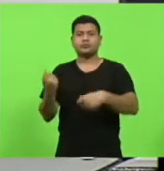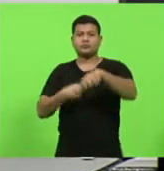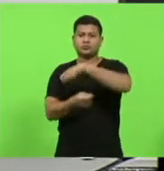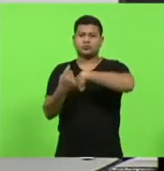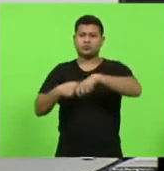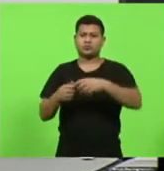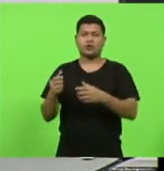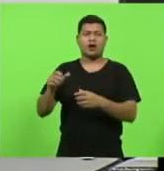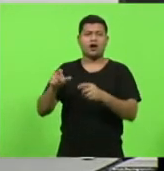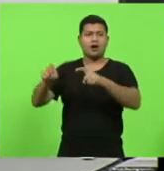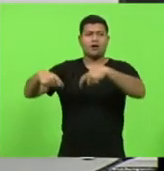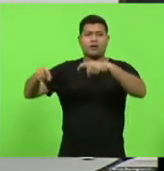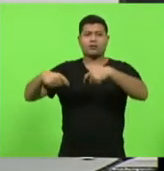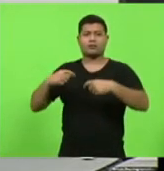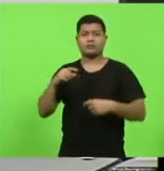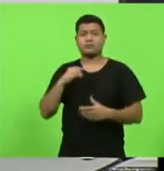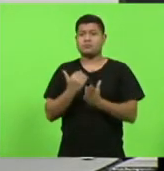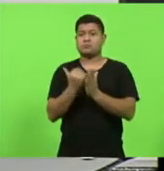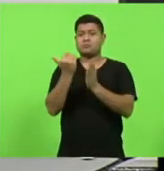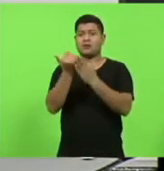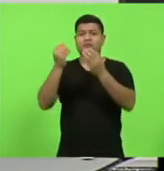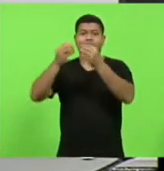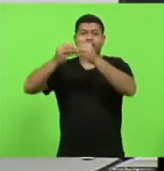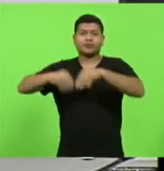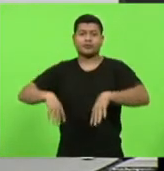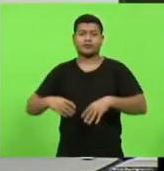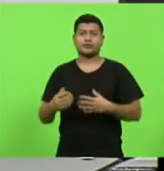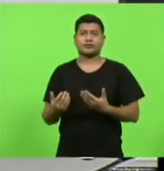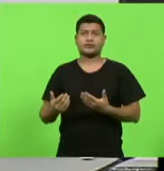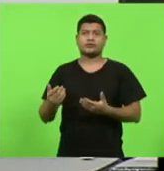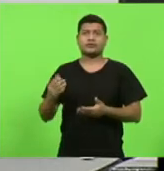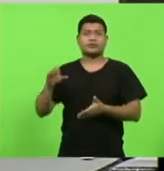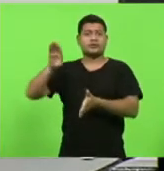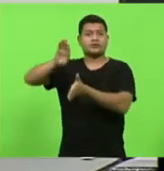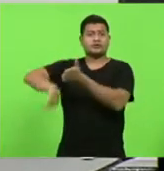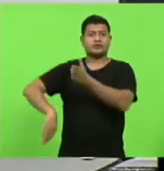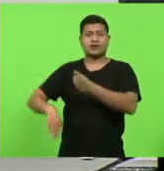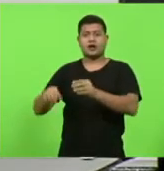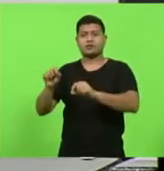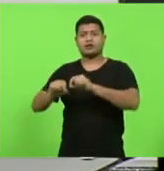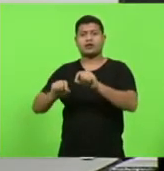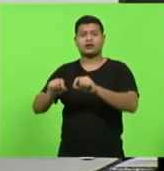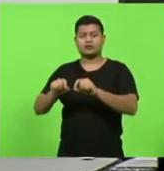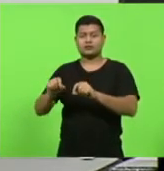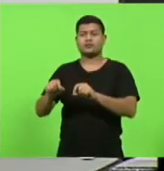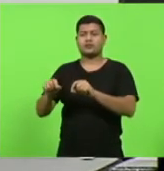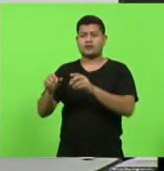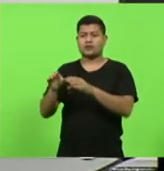mais um prejuízo. Tiraram uma pista do aeroporto de Navegantes.